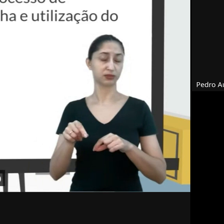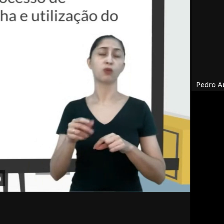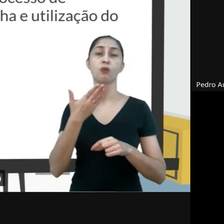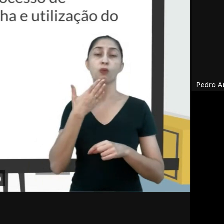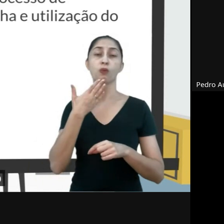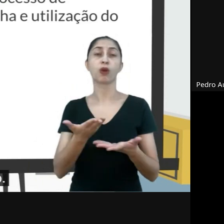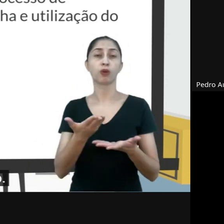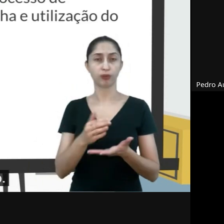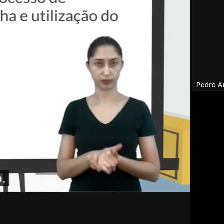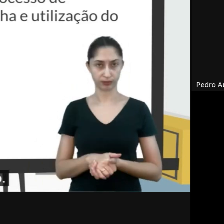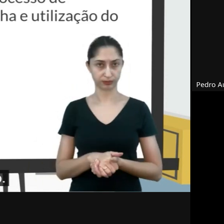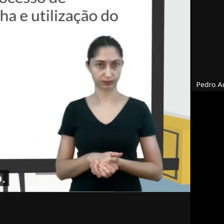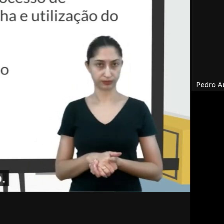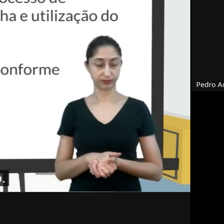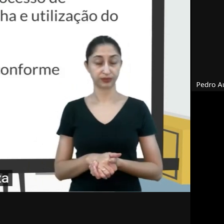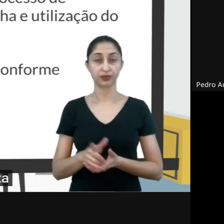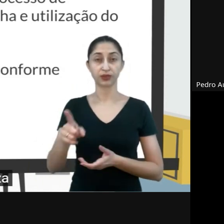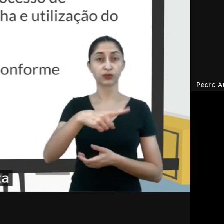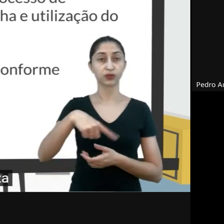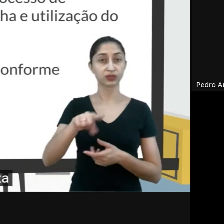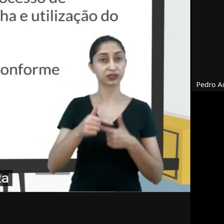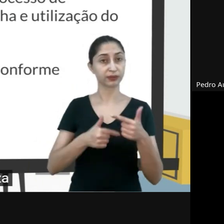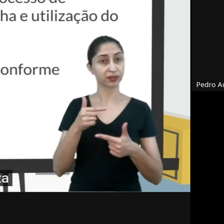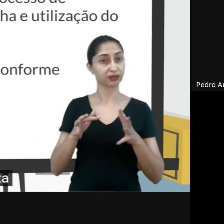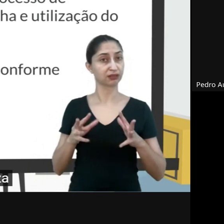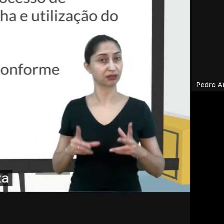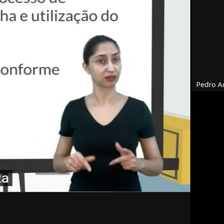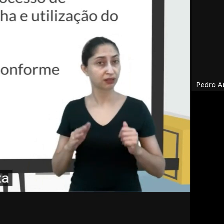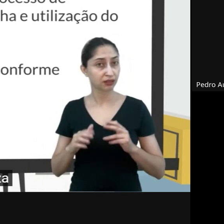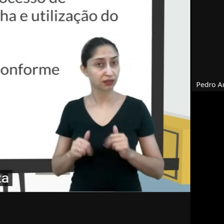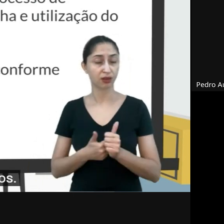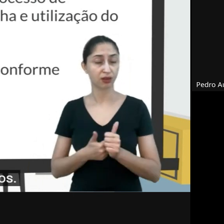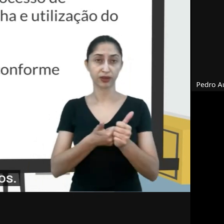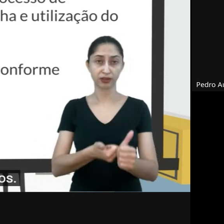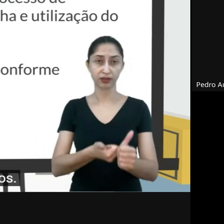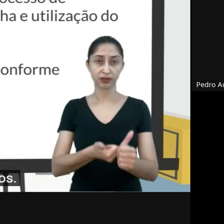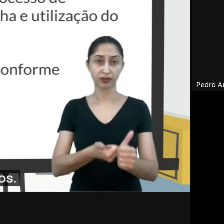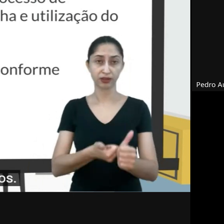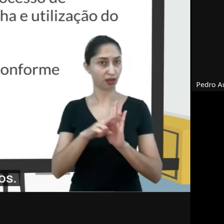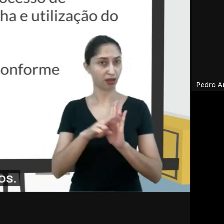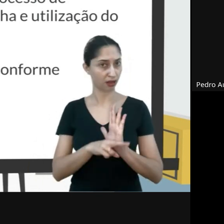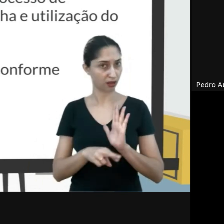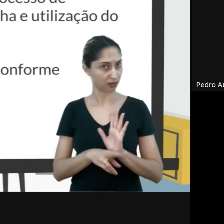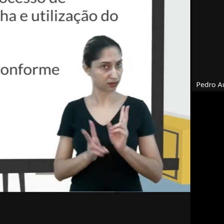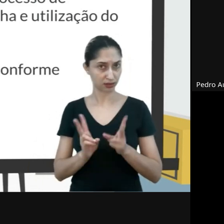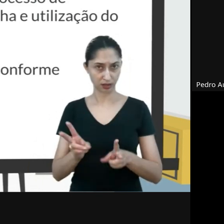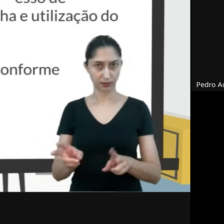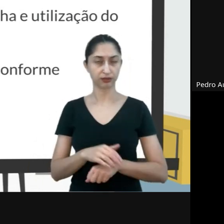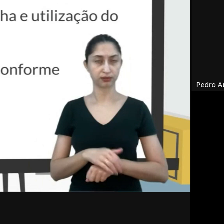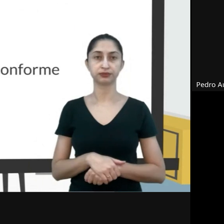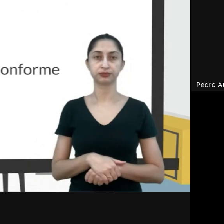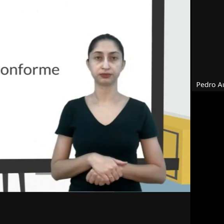agente desinfetante adequado. Executar os serviços de limpeza conforme procedimentos internos.